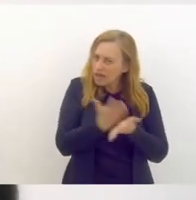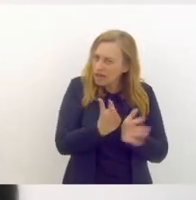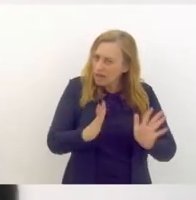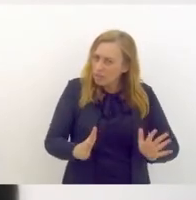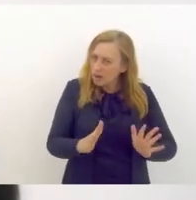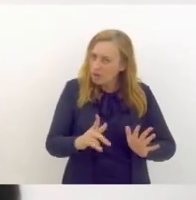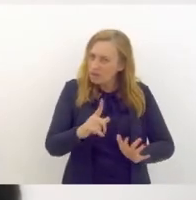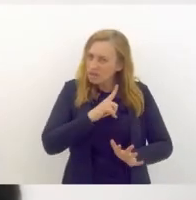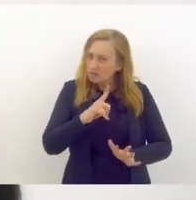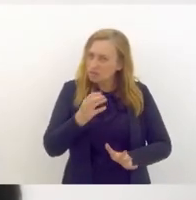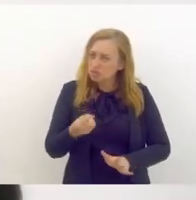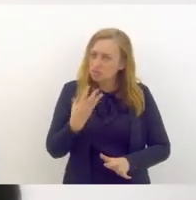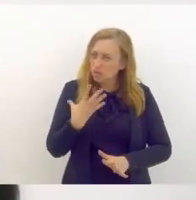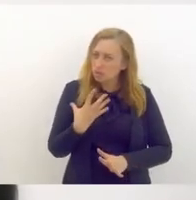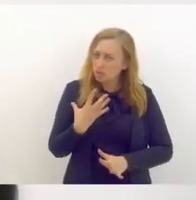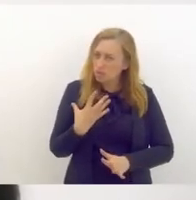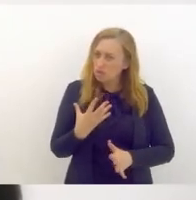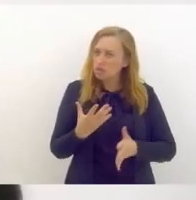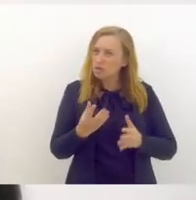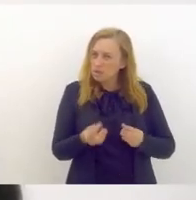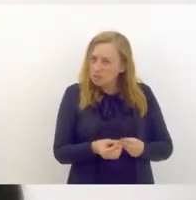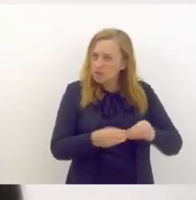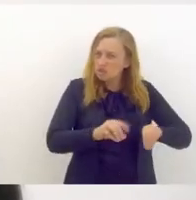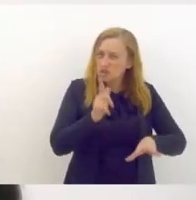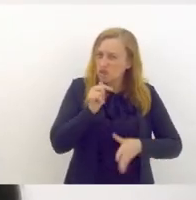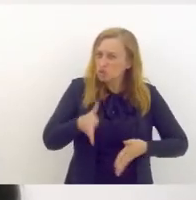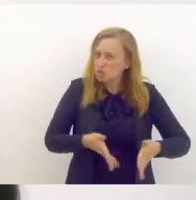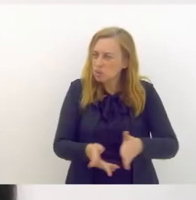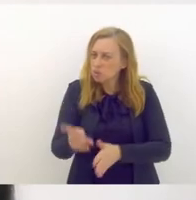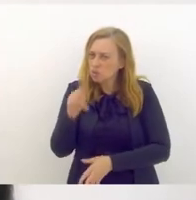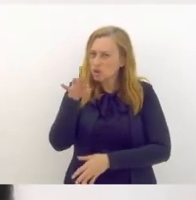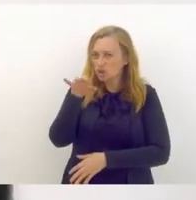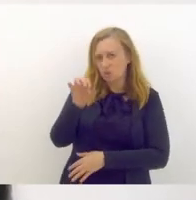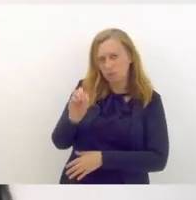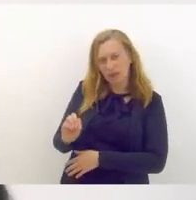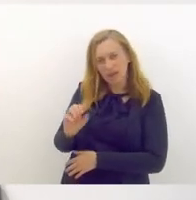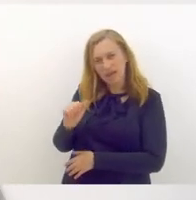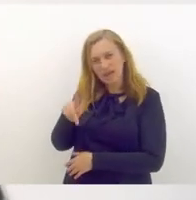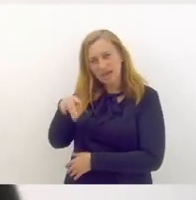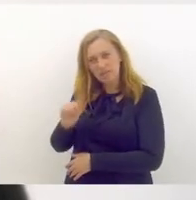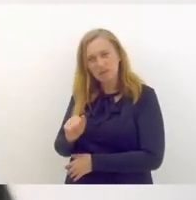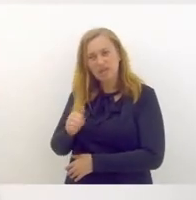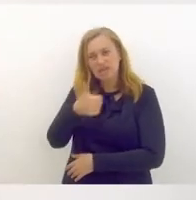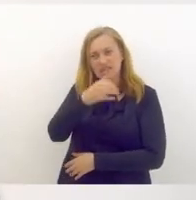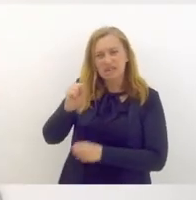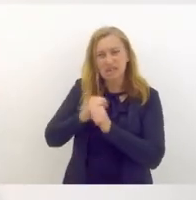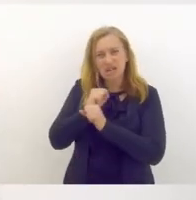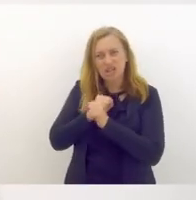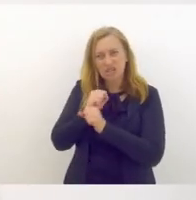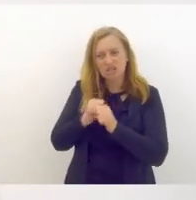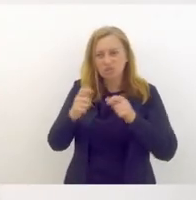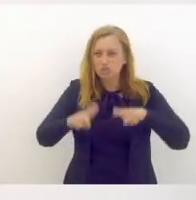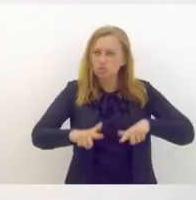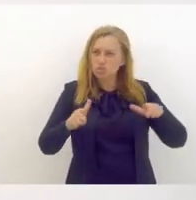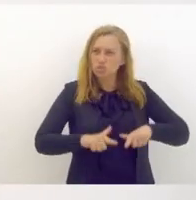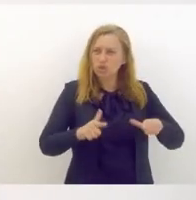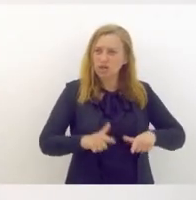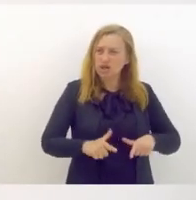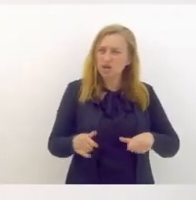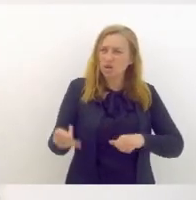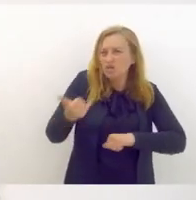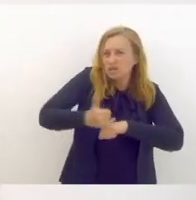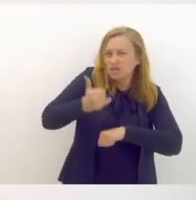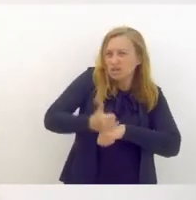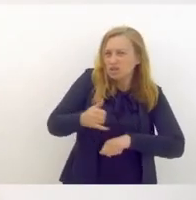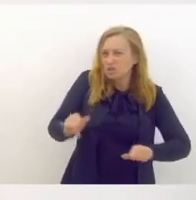que nós temos, agredindo o Rio Paraíba? É esse o presente de 100 anos da diocese, uma Volta Redonda sofrida, que